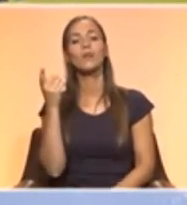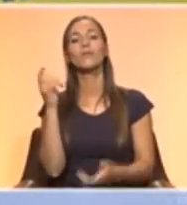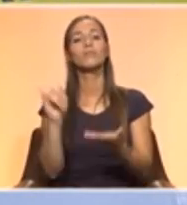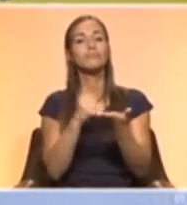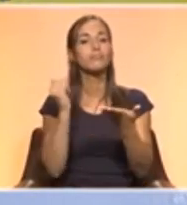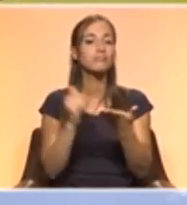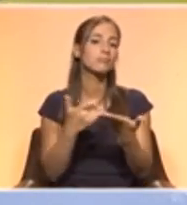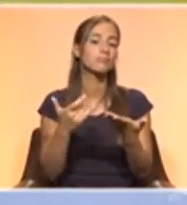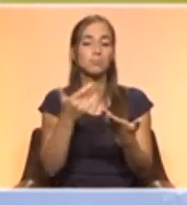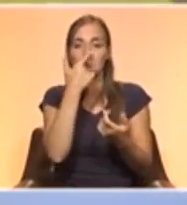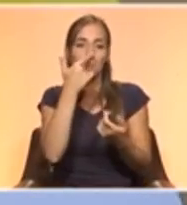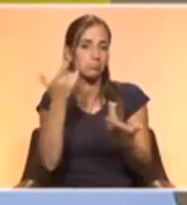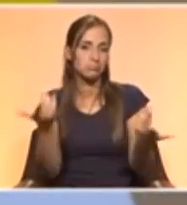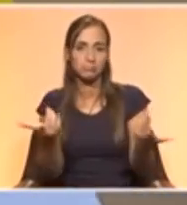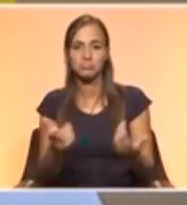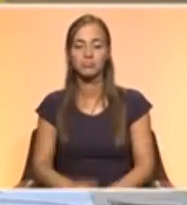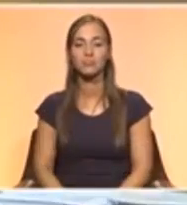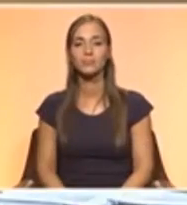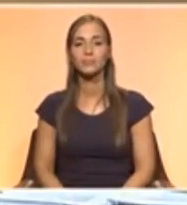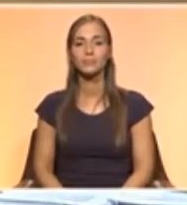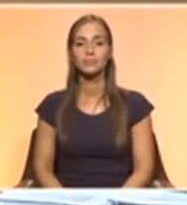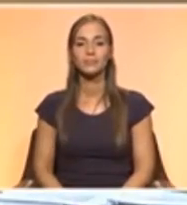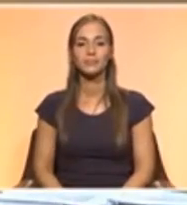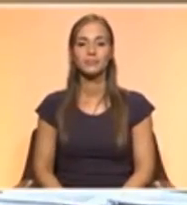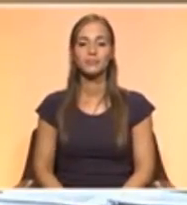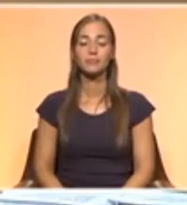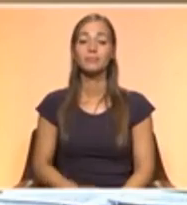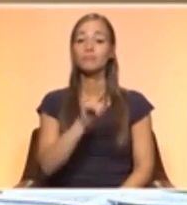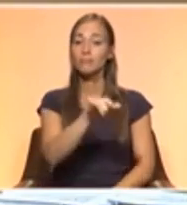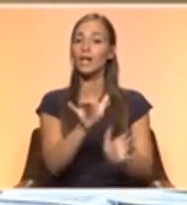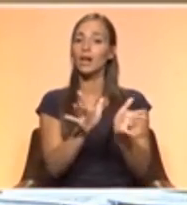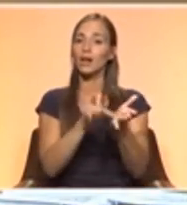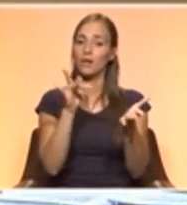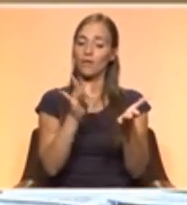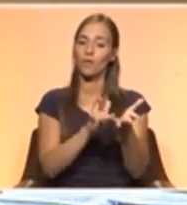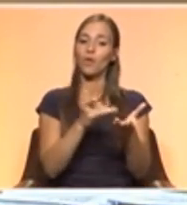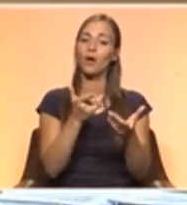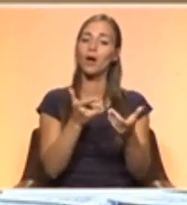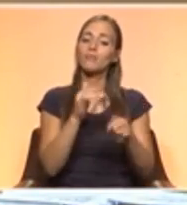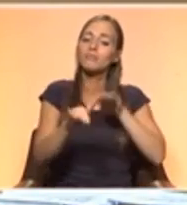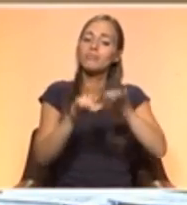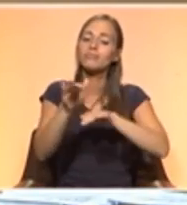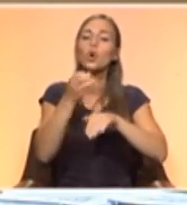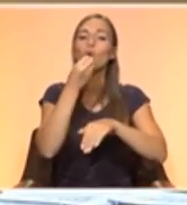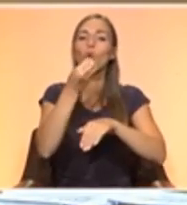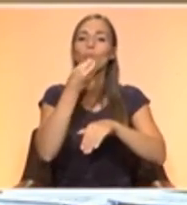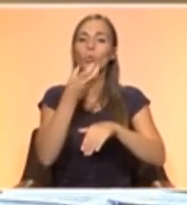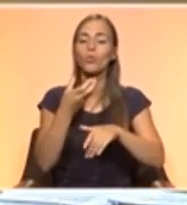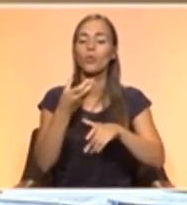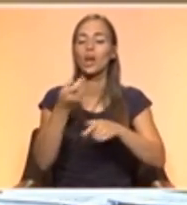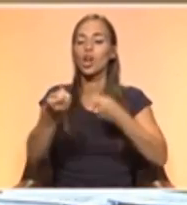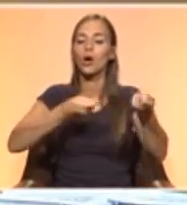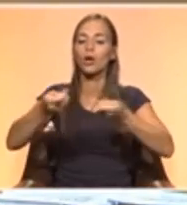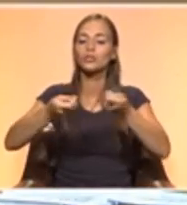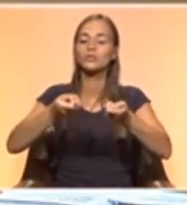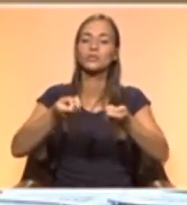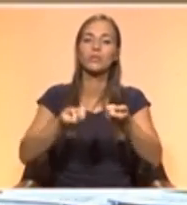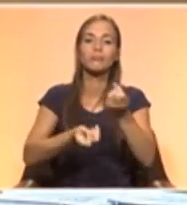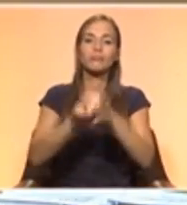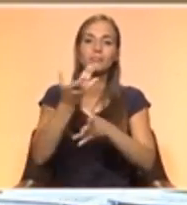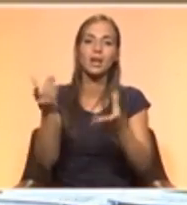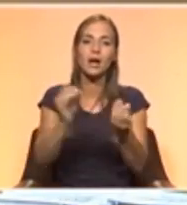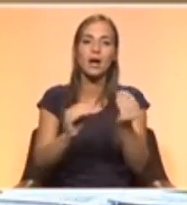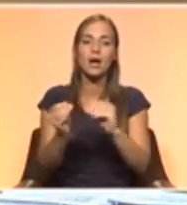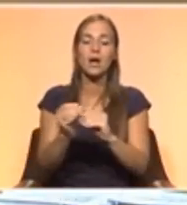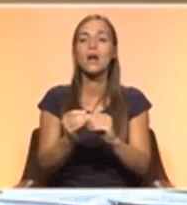internet portanto como preferir eh e portanto nesse livro tem alguns passos como criar um plano de marketing digital e as principais áreas do marketing digital que se